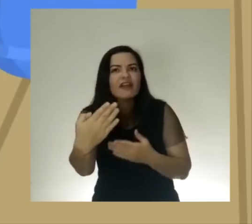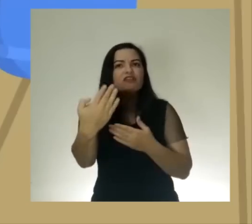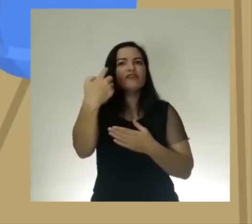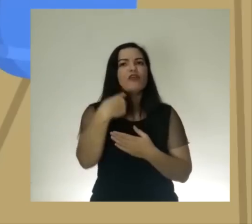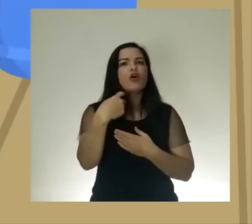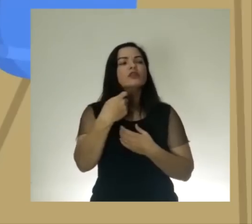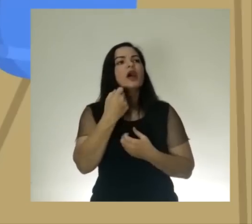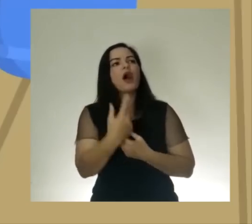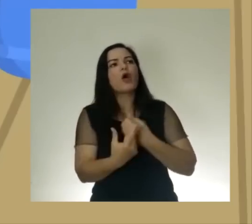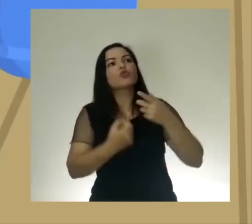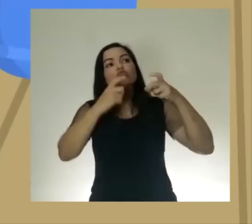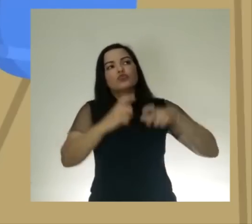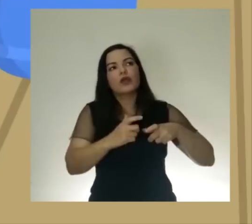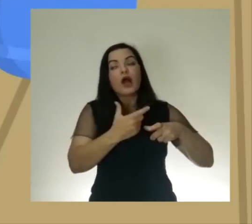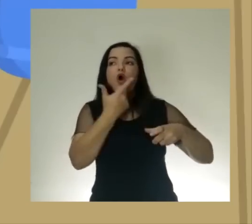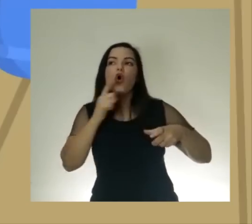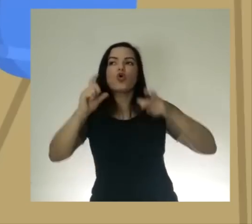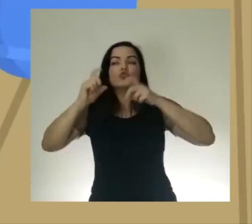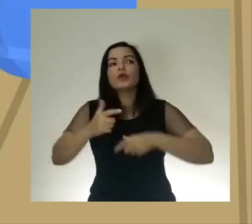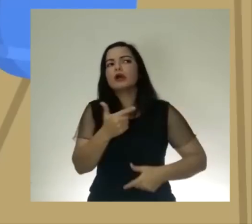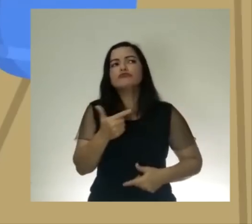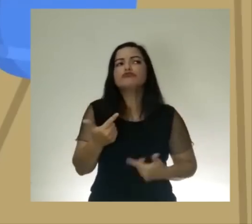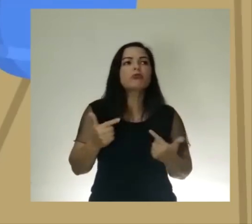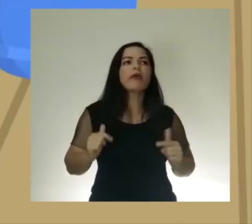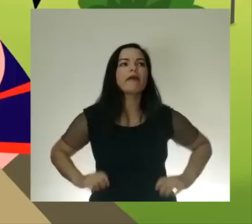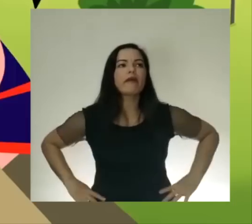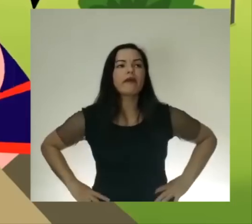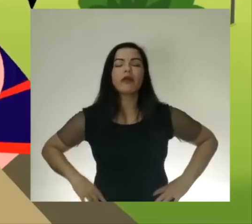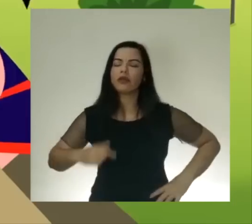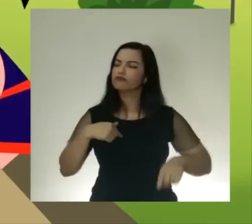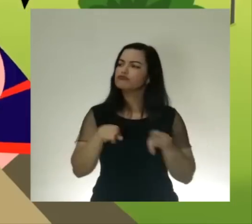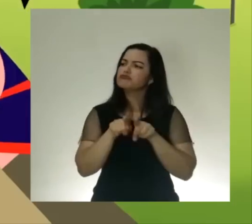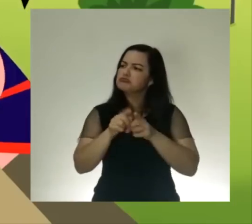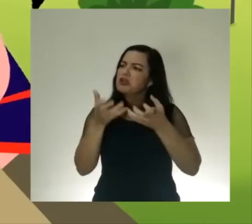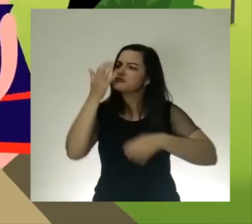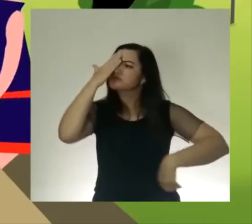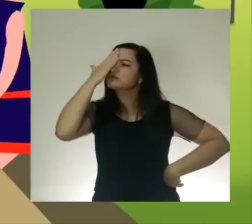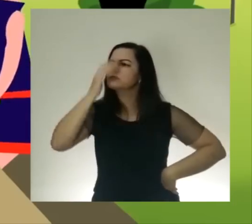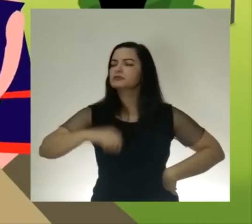É, eu também preciso saber.